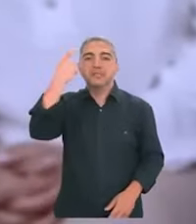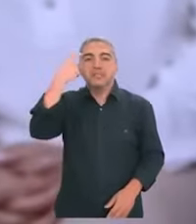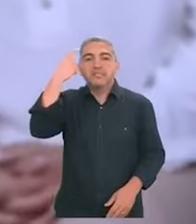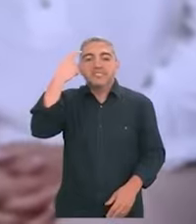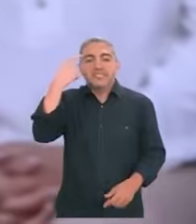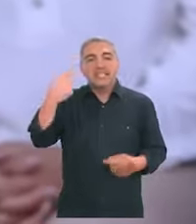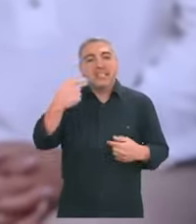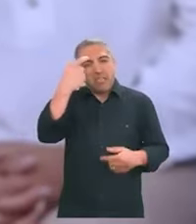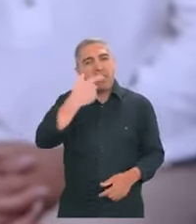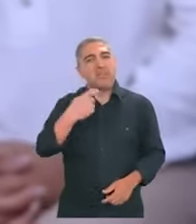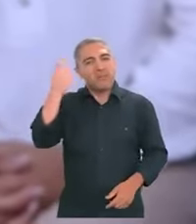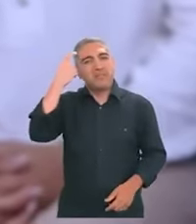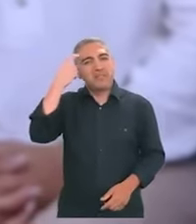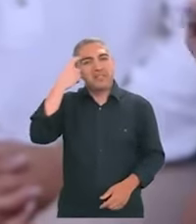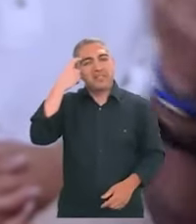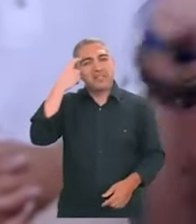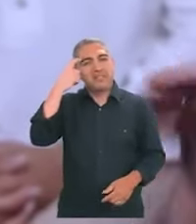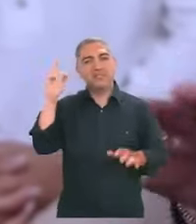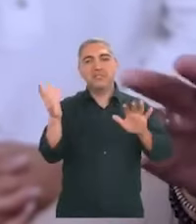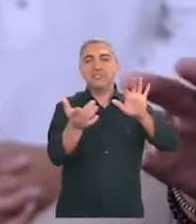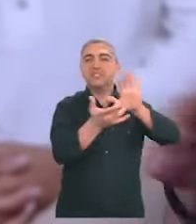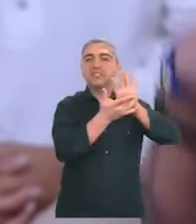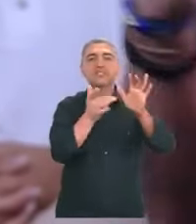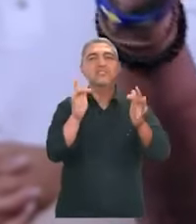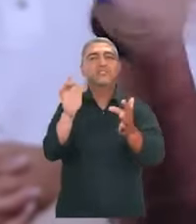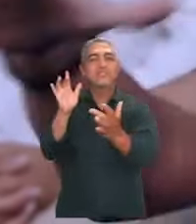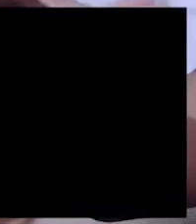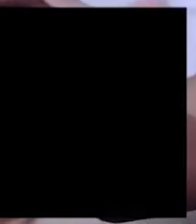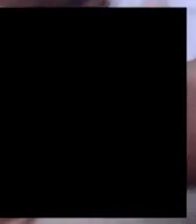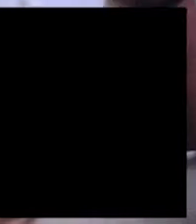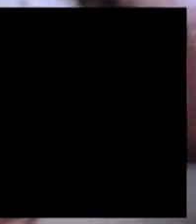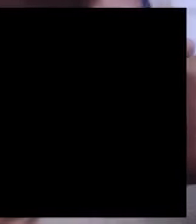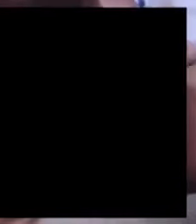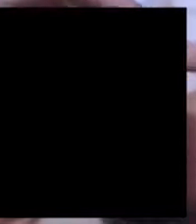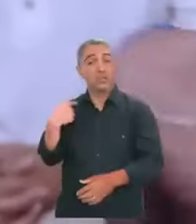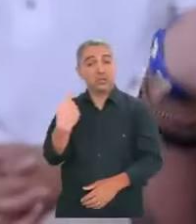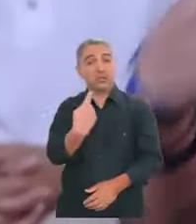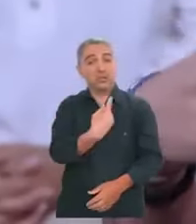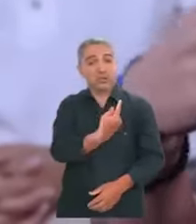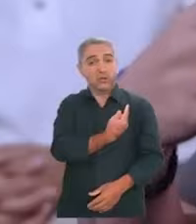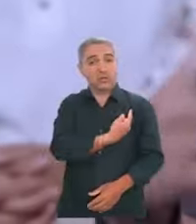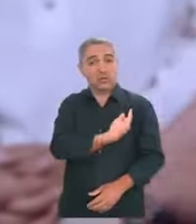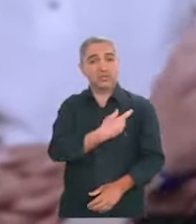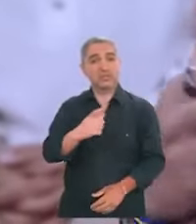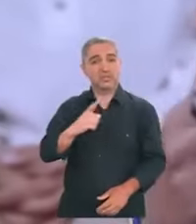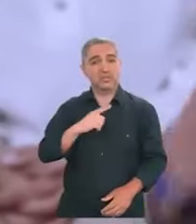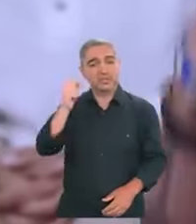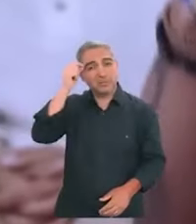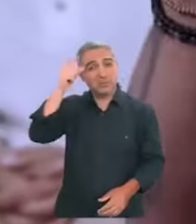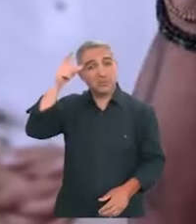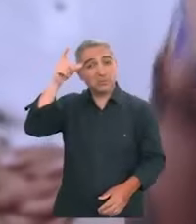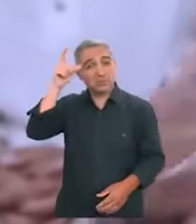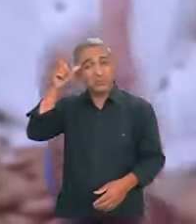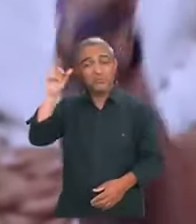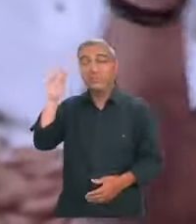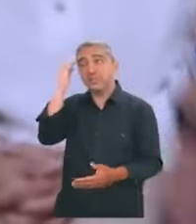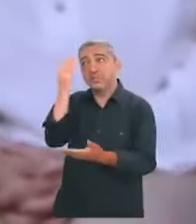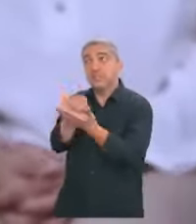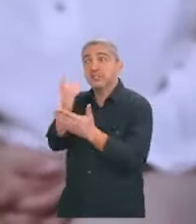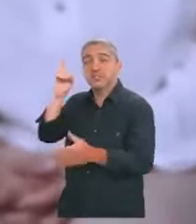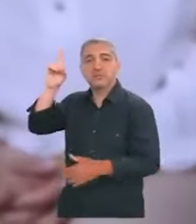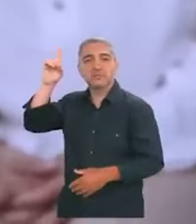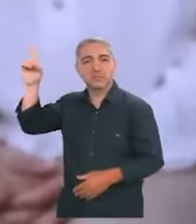Jesus... Nós, de cultura indireta, nós somos de cultura indireta aqui no Brasil. Nós temos problema em